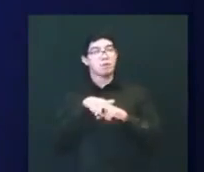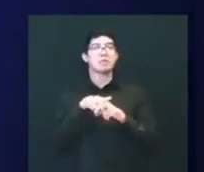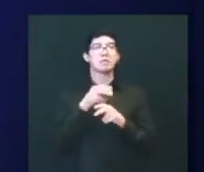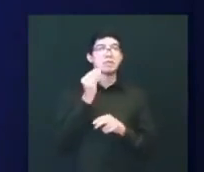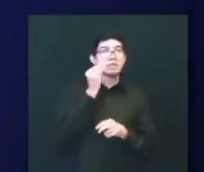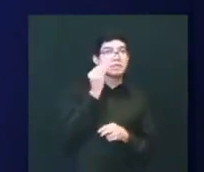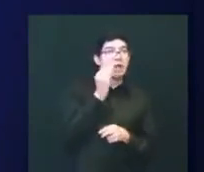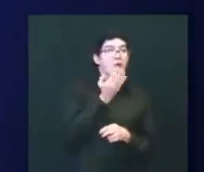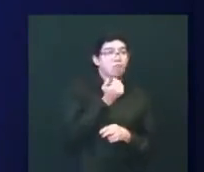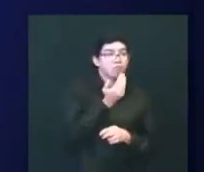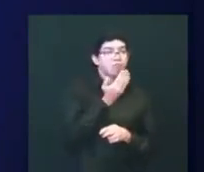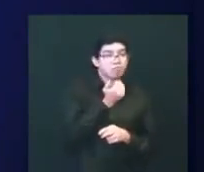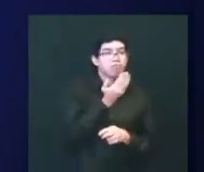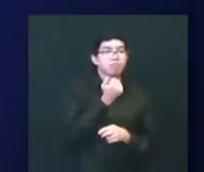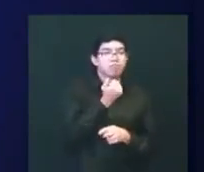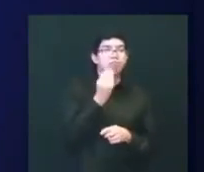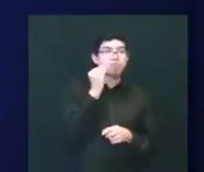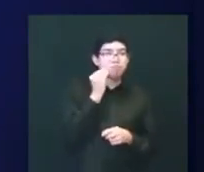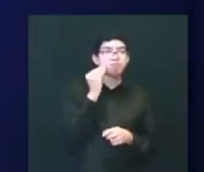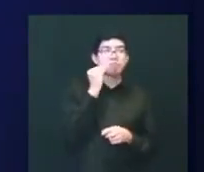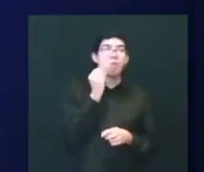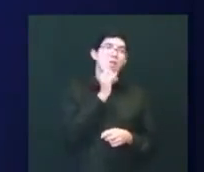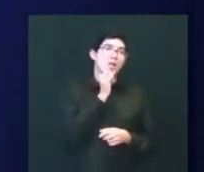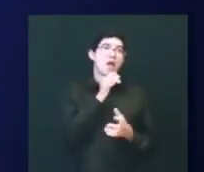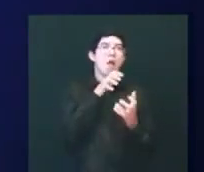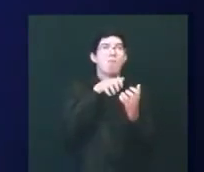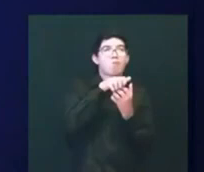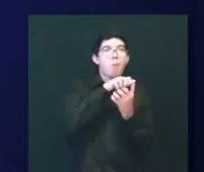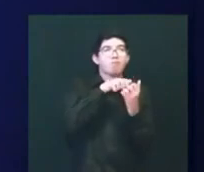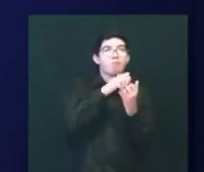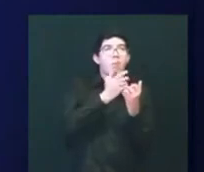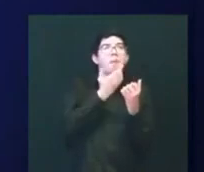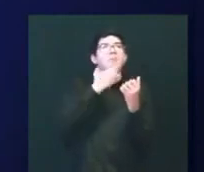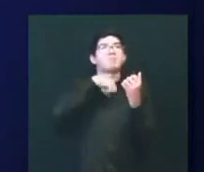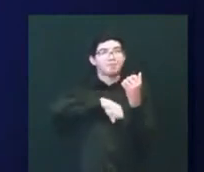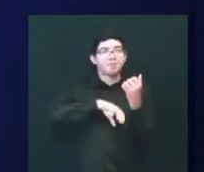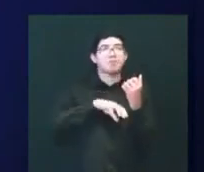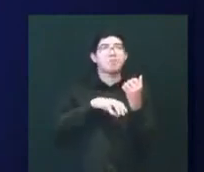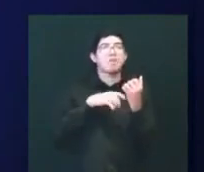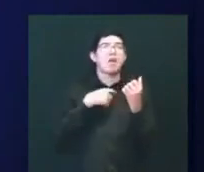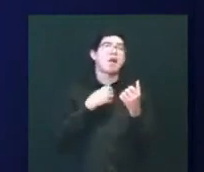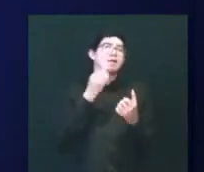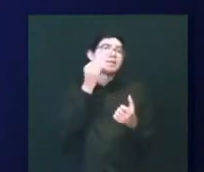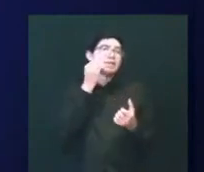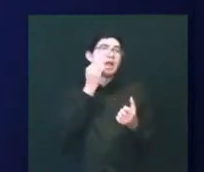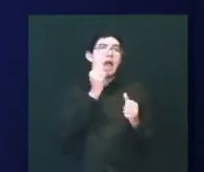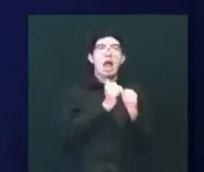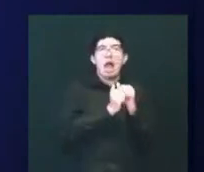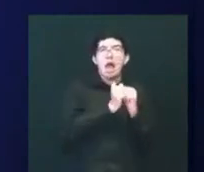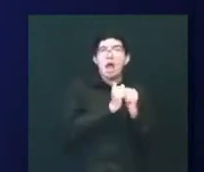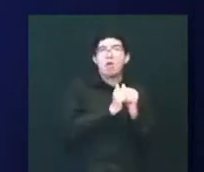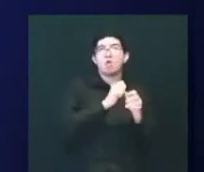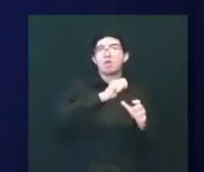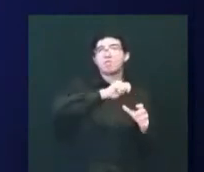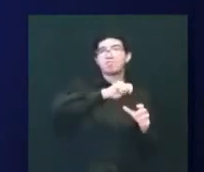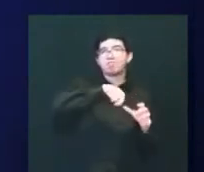modificando a consistência. Por exemplo, tenho dificuldade de deglutir, tenho dificuldade de engolir. Então, que tal um arrozinho mais cremoso? Ou